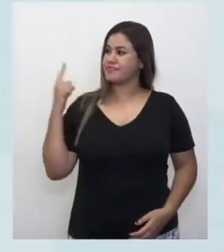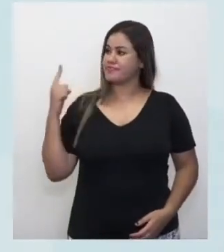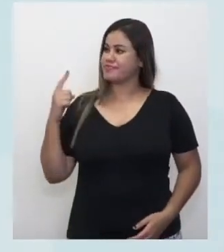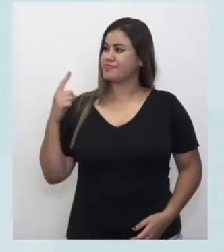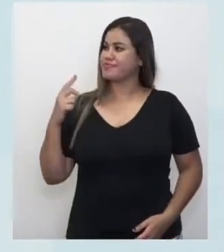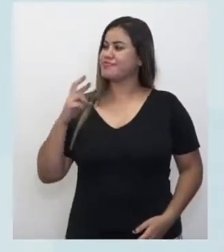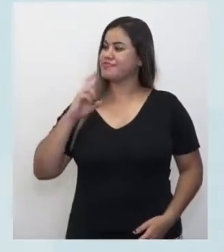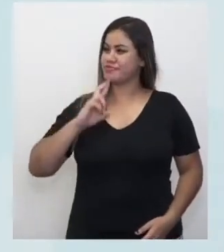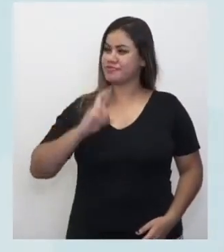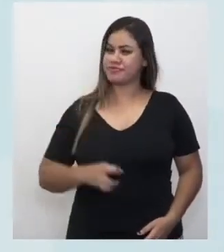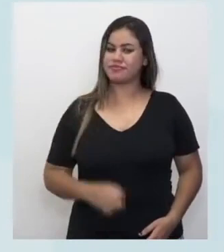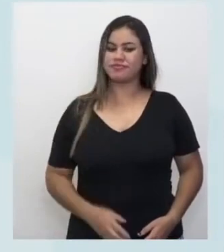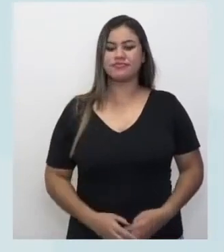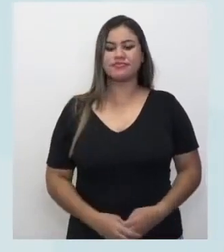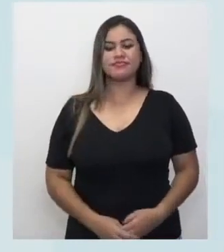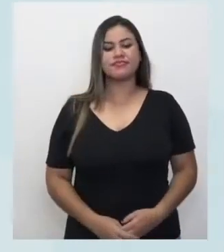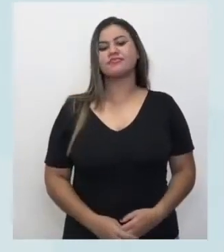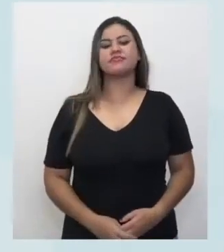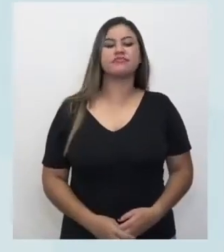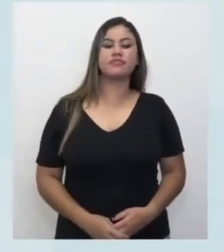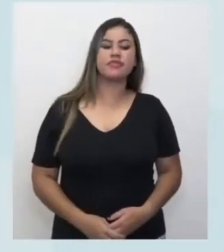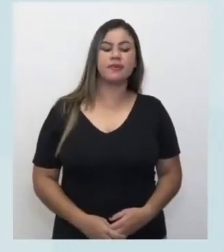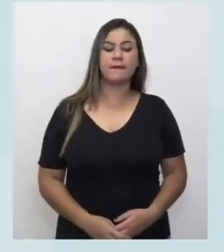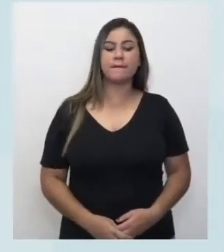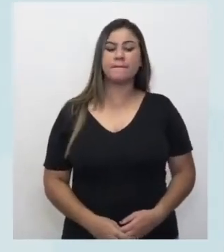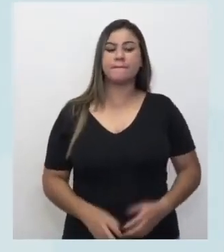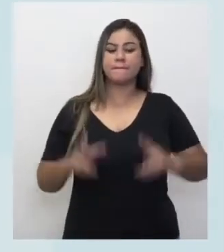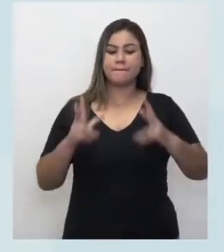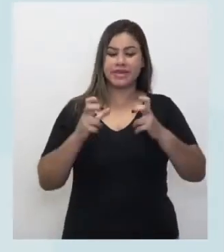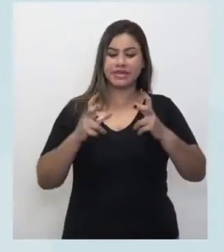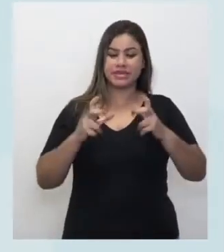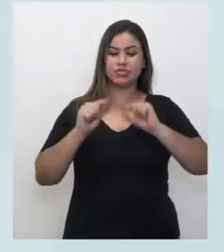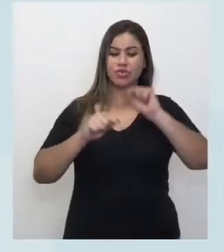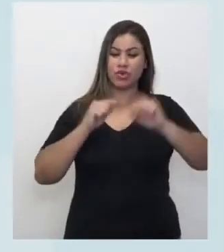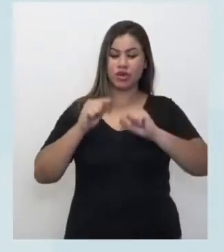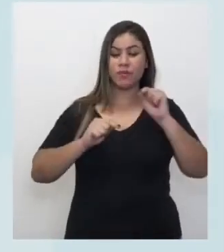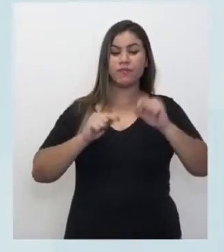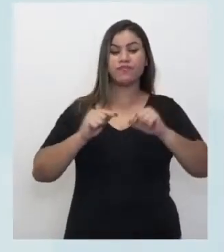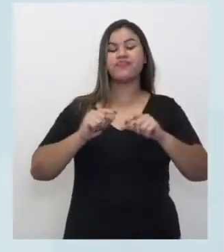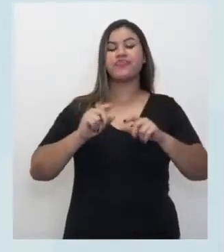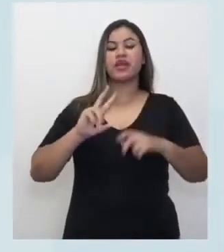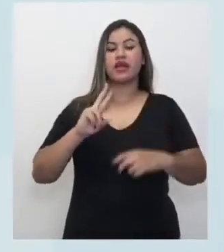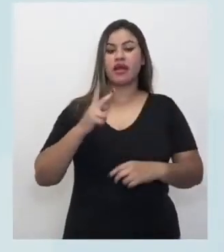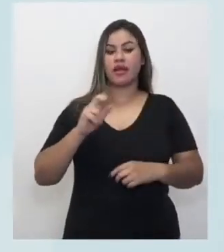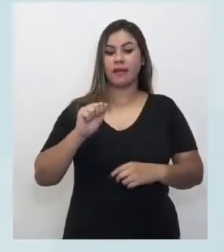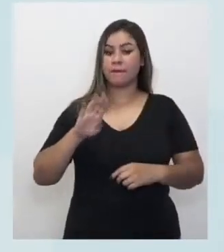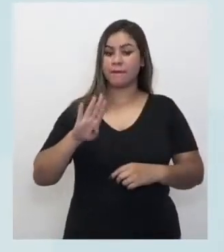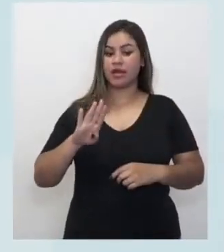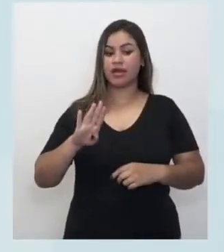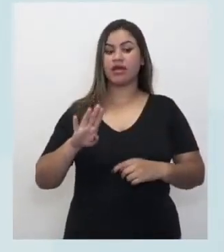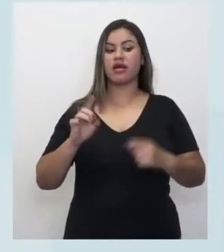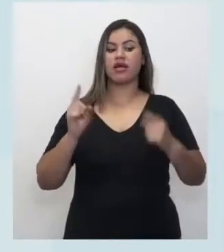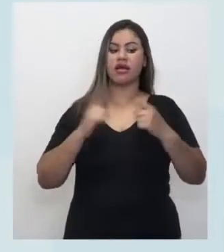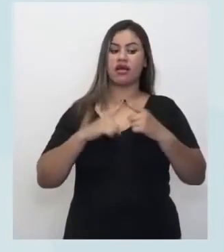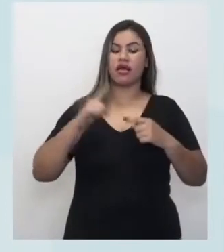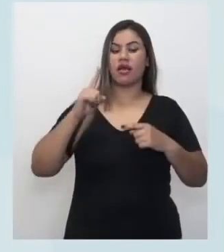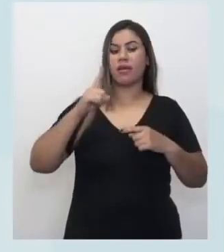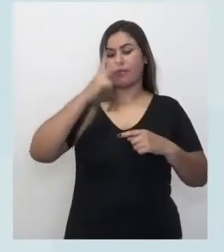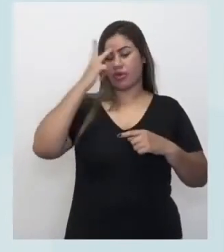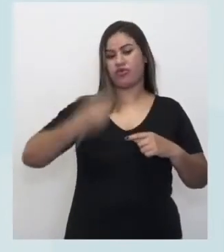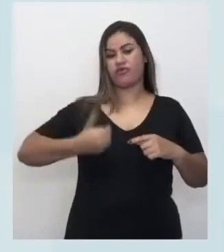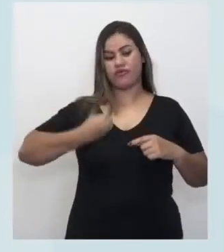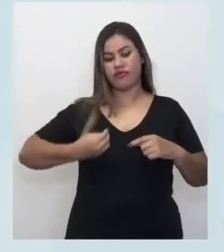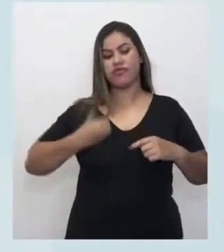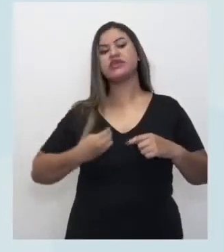vocês, tá? Percebam que eu coloquei habitantes por quilômetro quadrado, porque o número de cima é habitantes e o de baixo